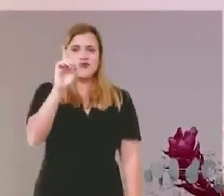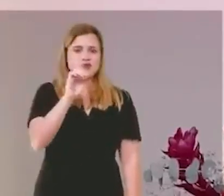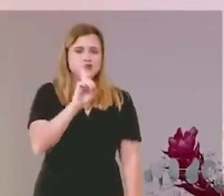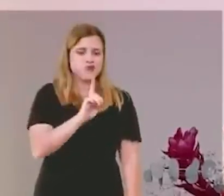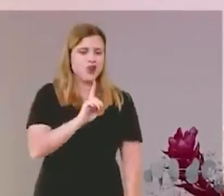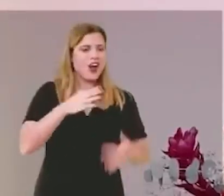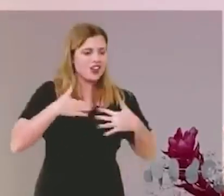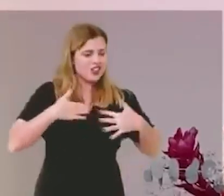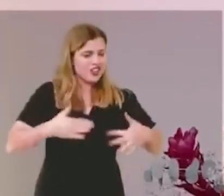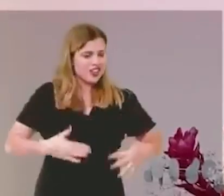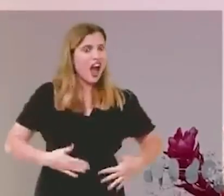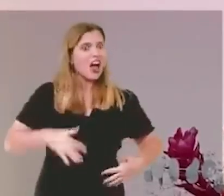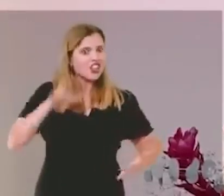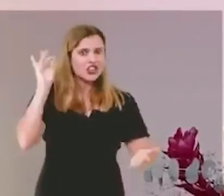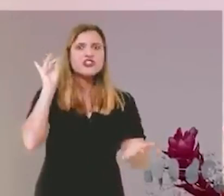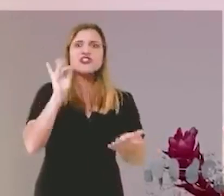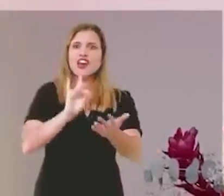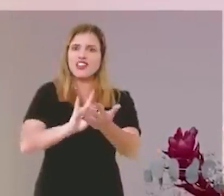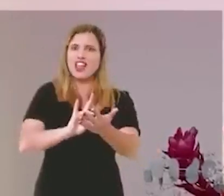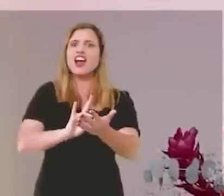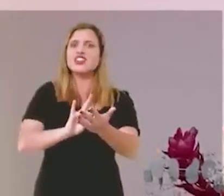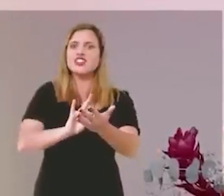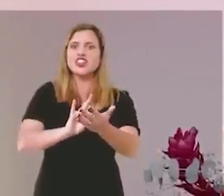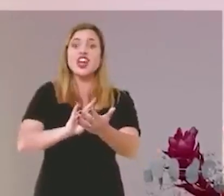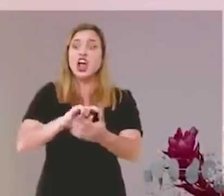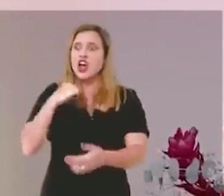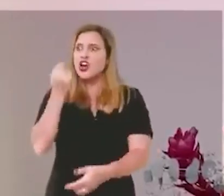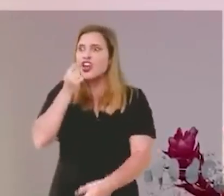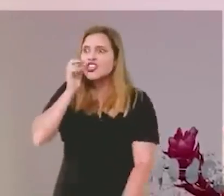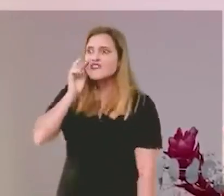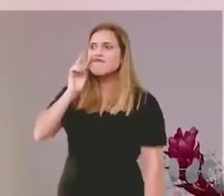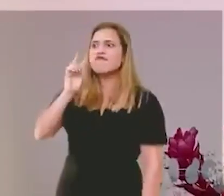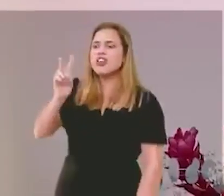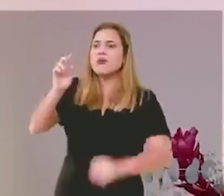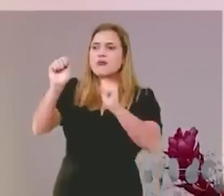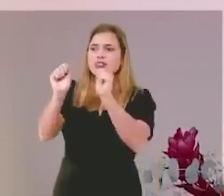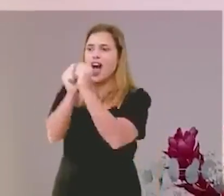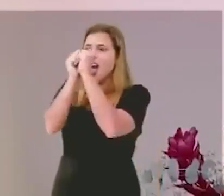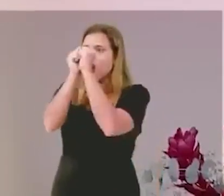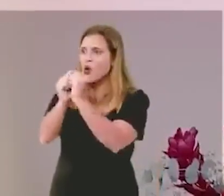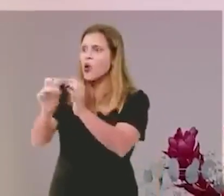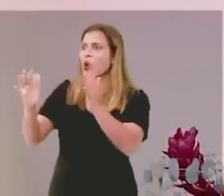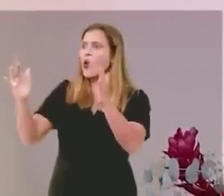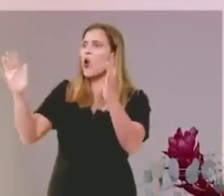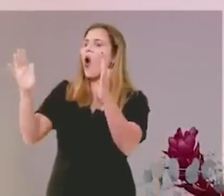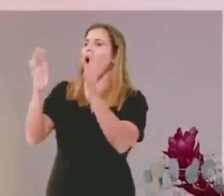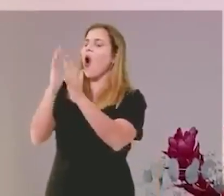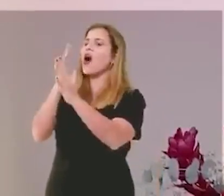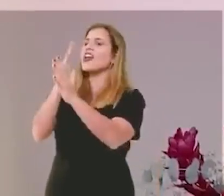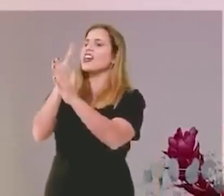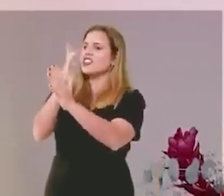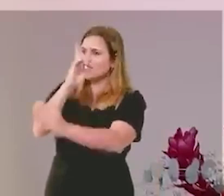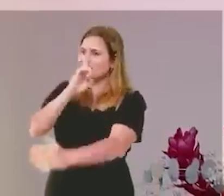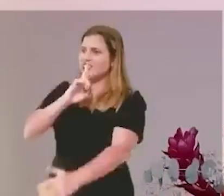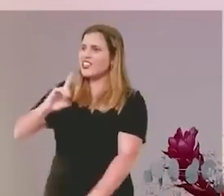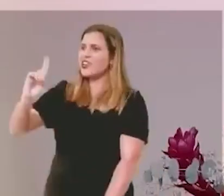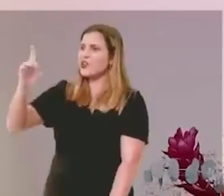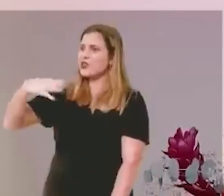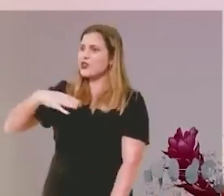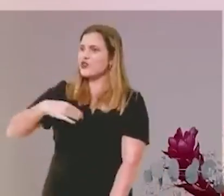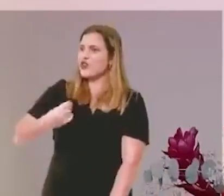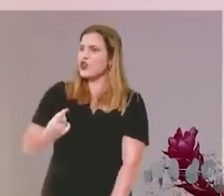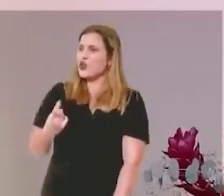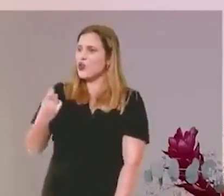graça e de verdade, e vimos a sua glória, glória como do unigênito do